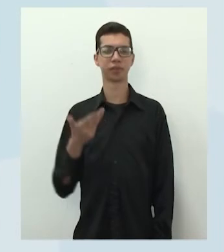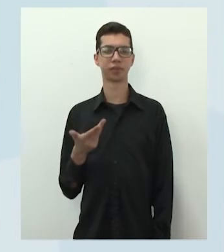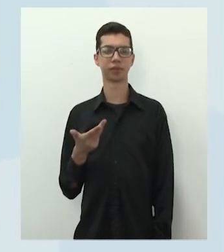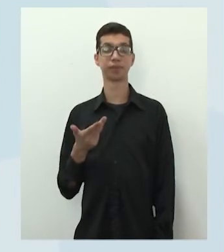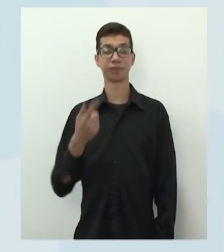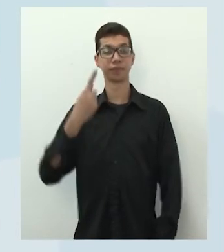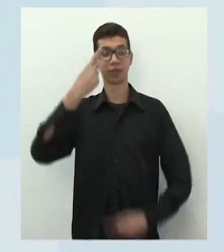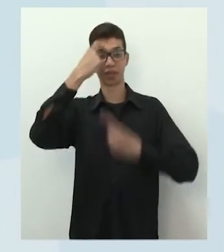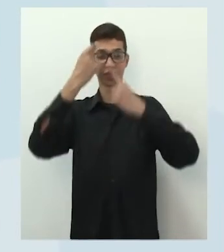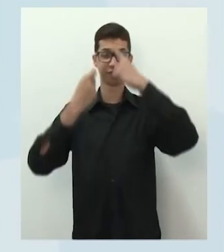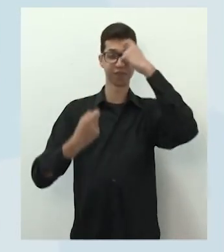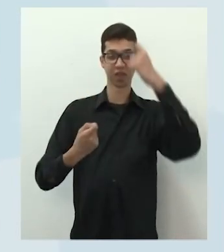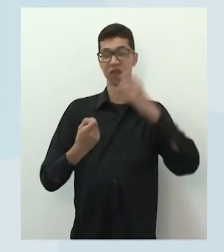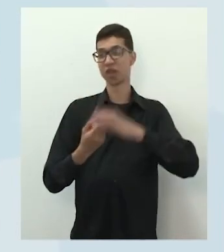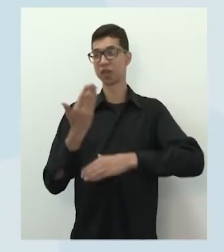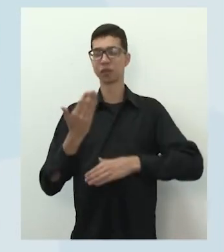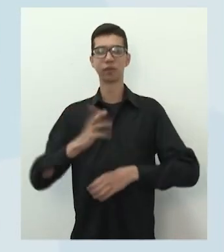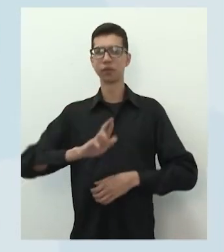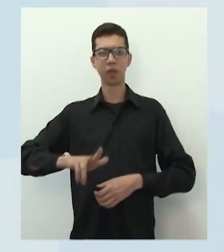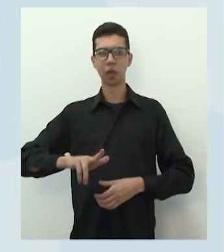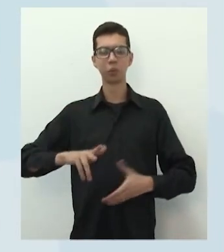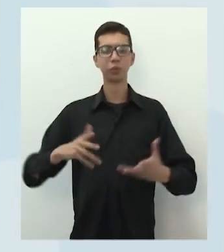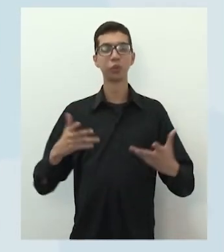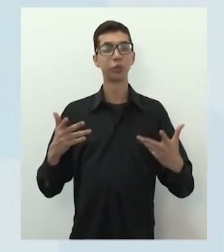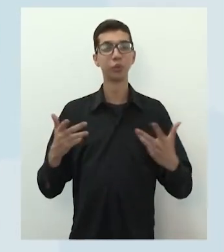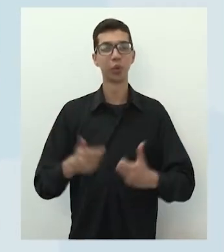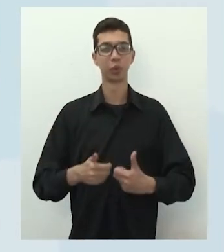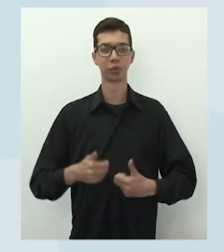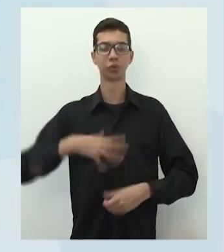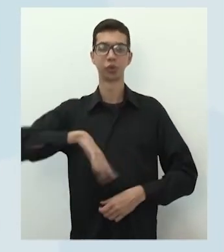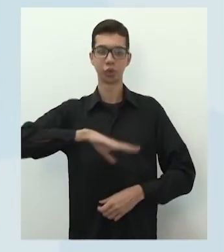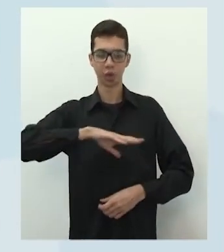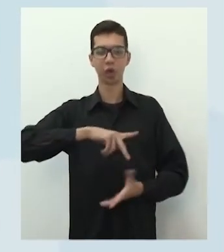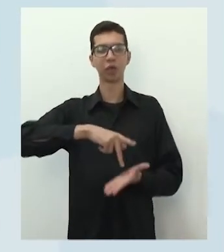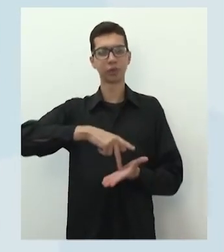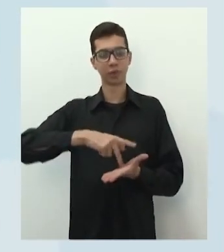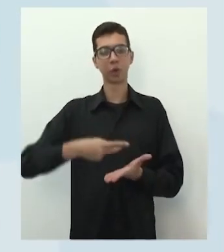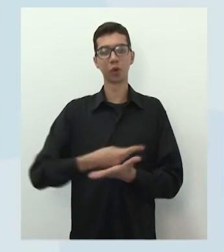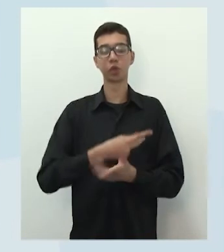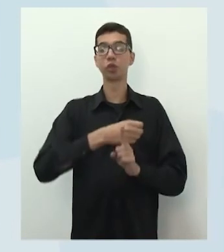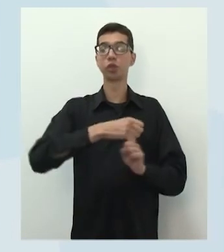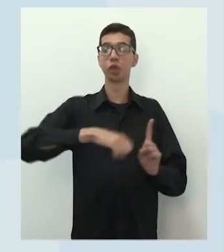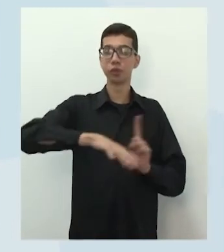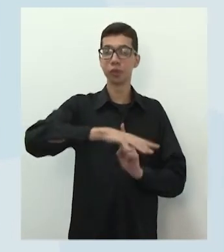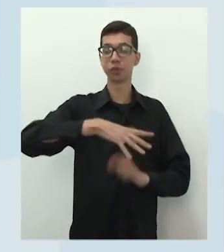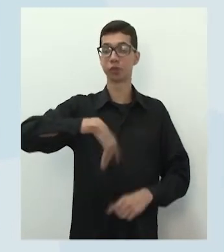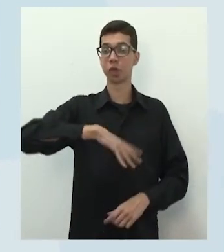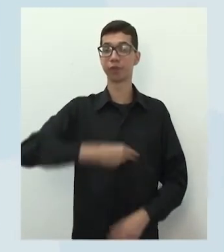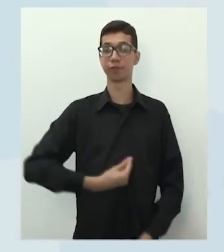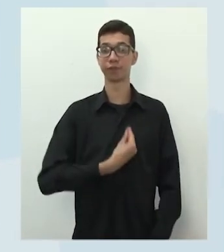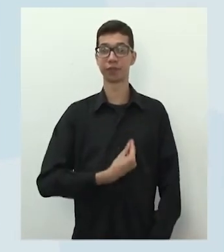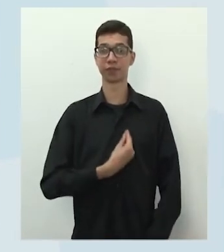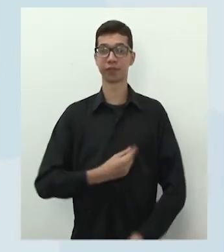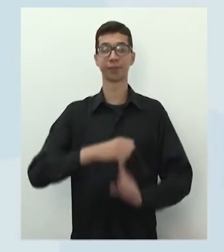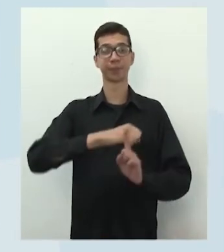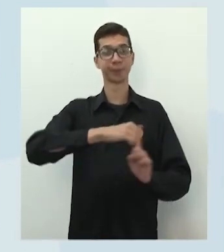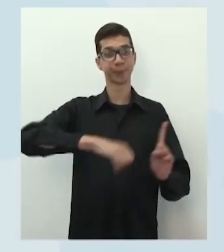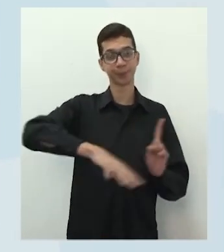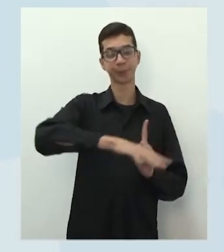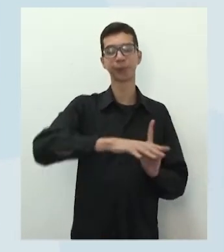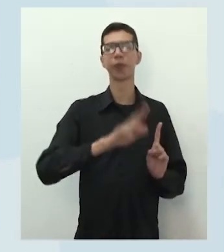astronauta tirou da Lua. Essa Meu menininha, só de ir no banheiro de manhã, já tirou 37 no banheiro. Só de entrar no banheiro já